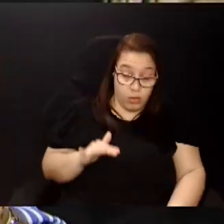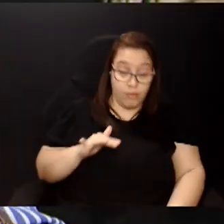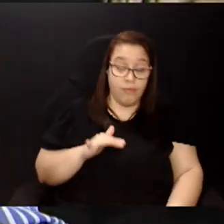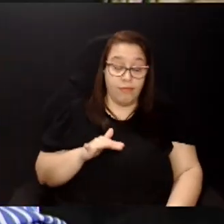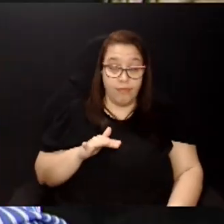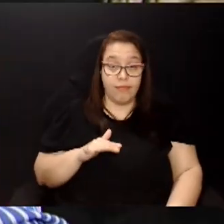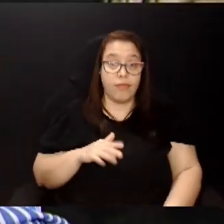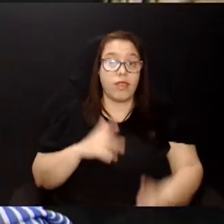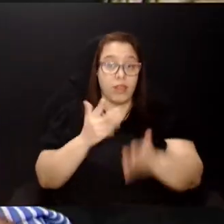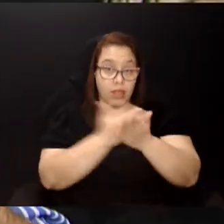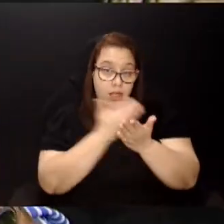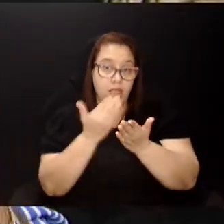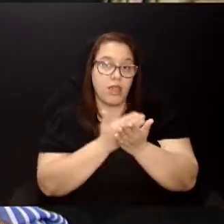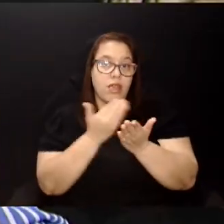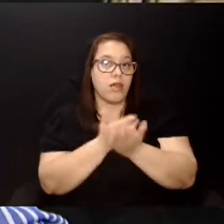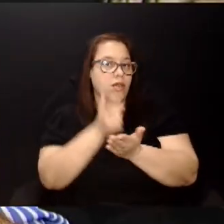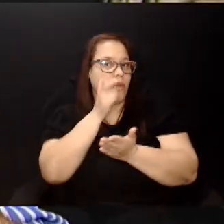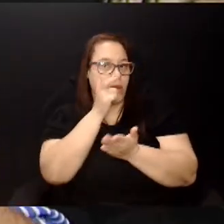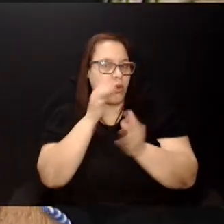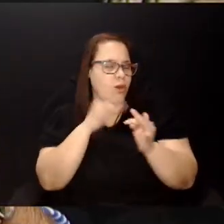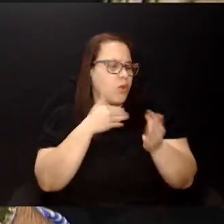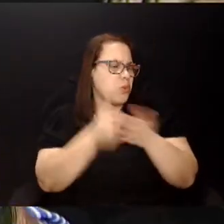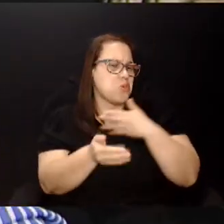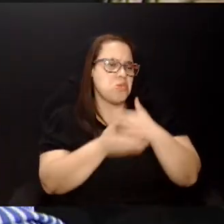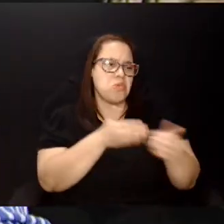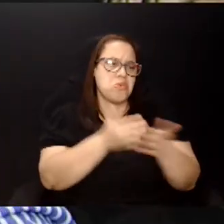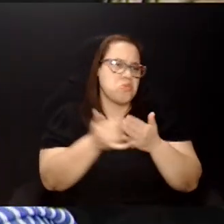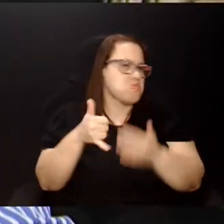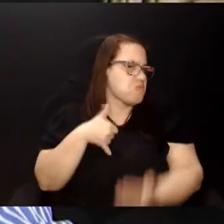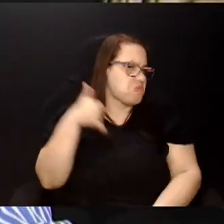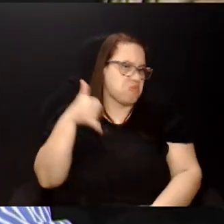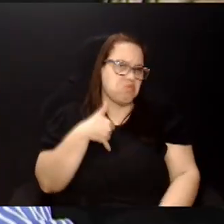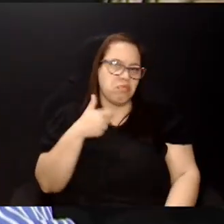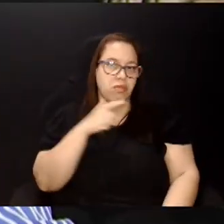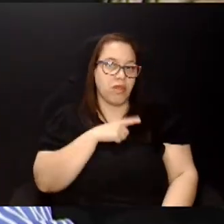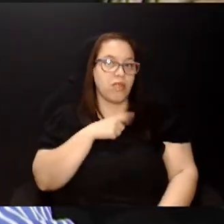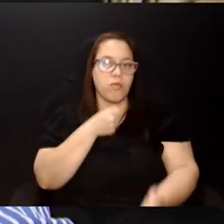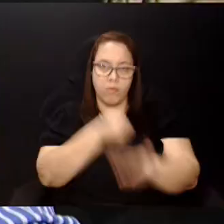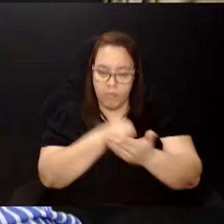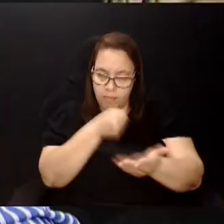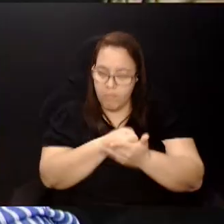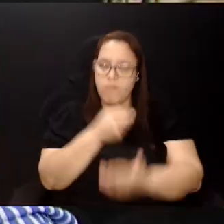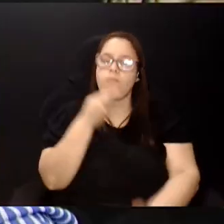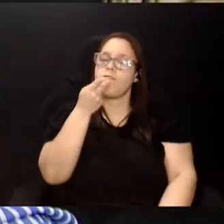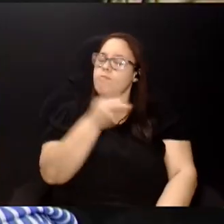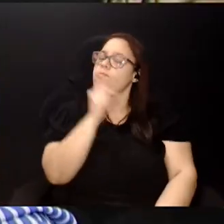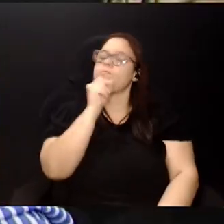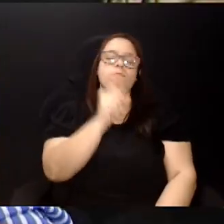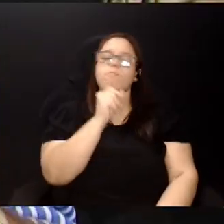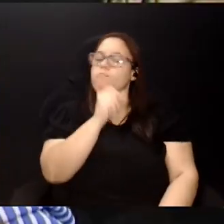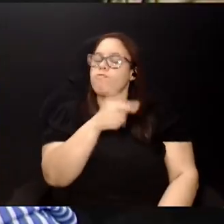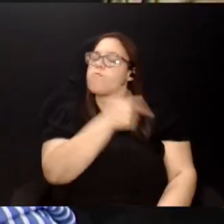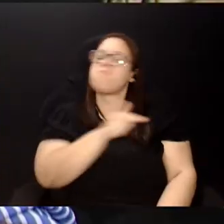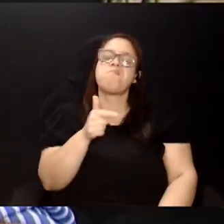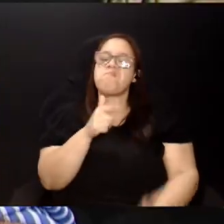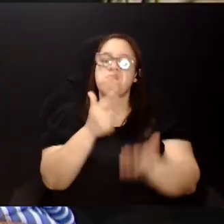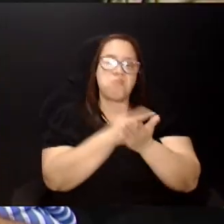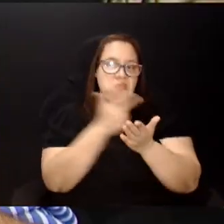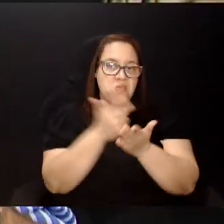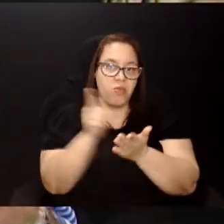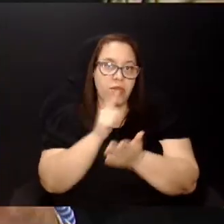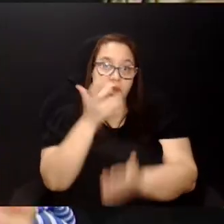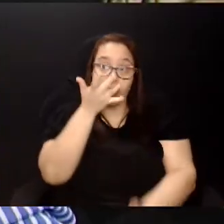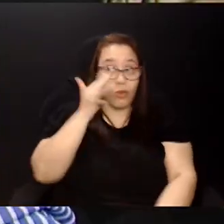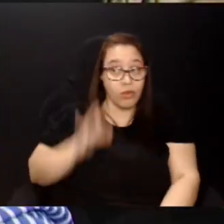que pode ser interessante para qualquer idade. Na verdade, eu tenho defendido, inclusive, que não existe literatura infantil ou